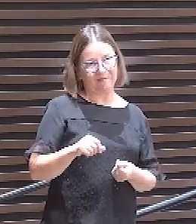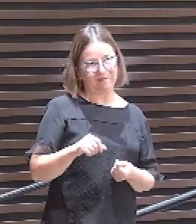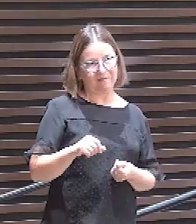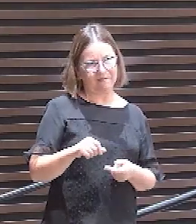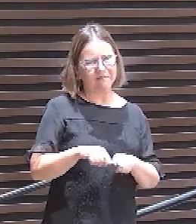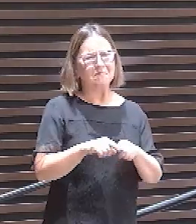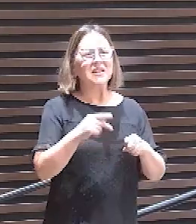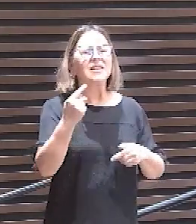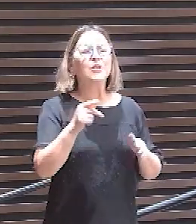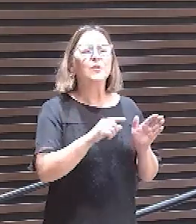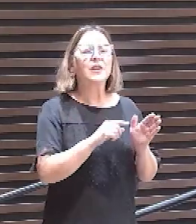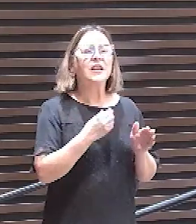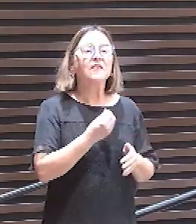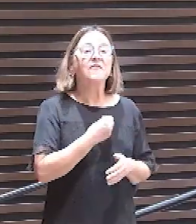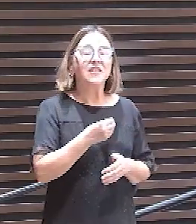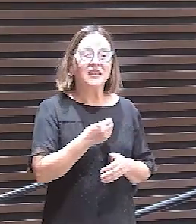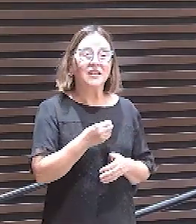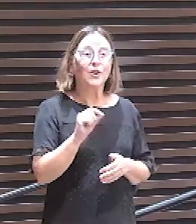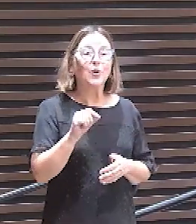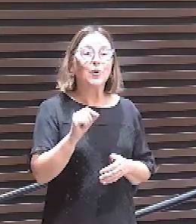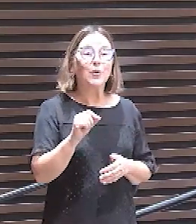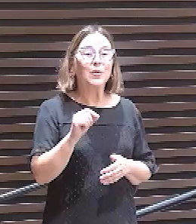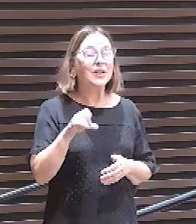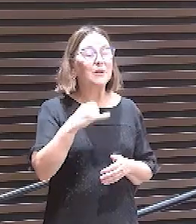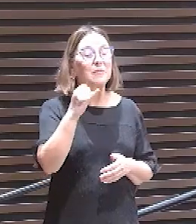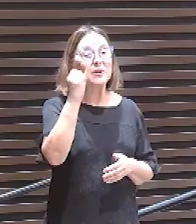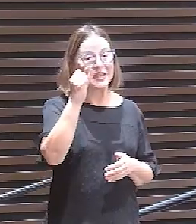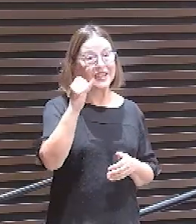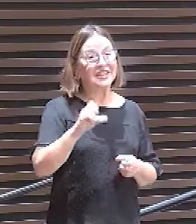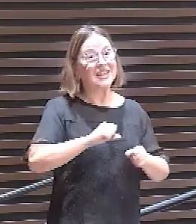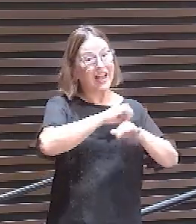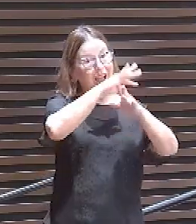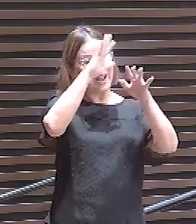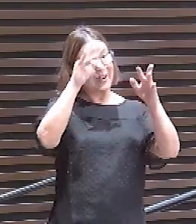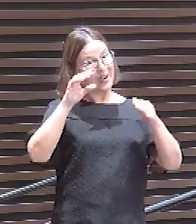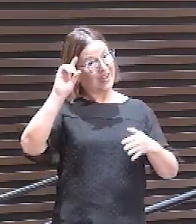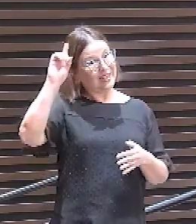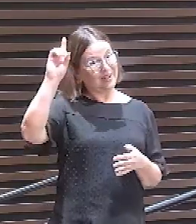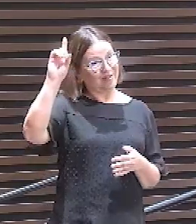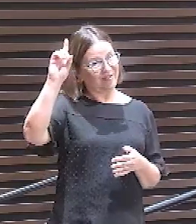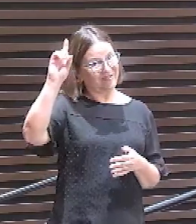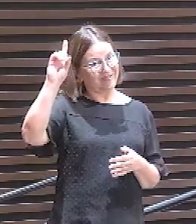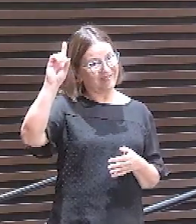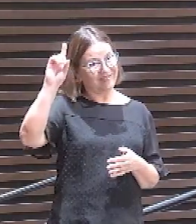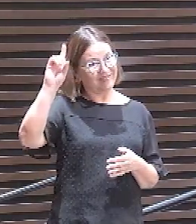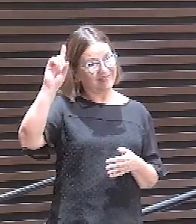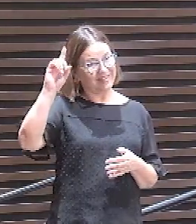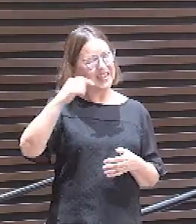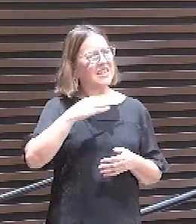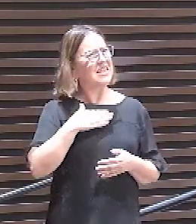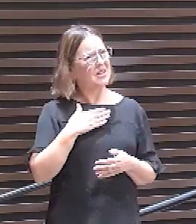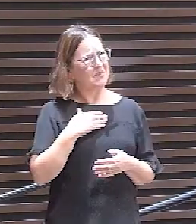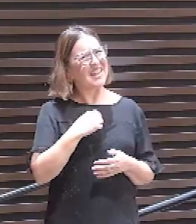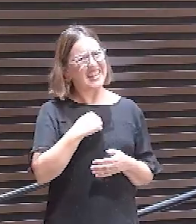vida? É a glória de Deus, a minha. Eu estou querendo a glória de Deus,